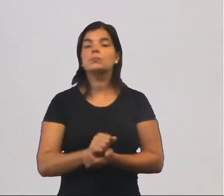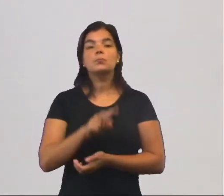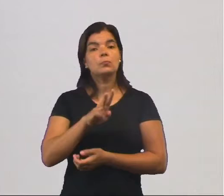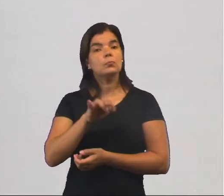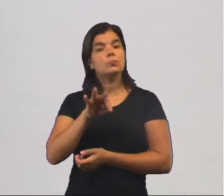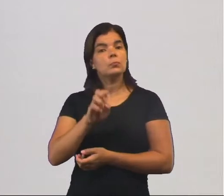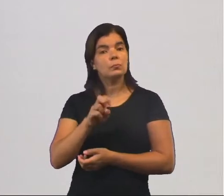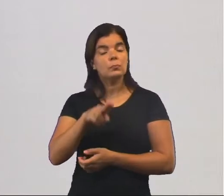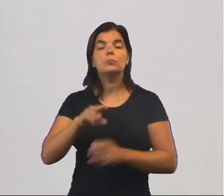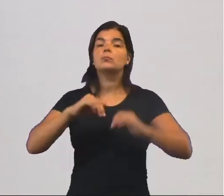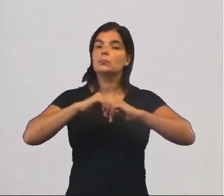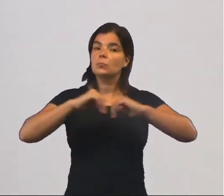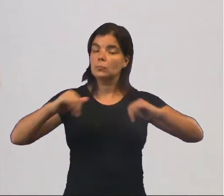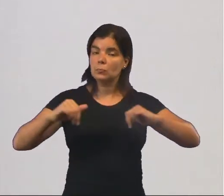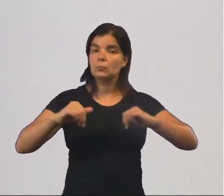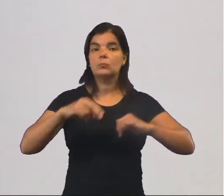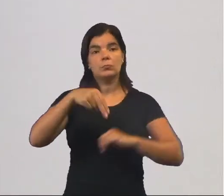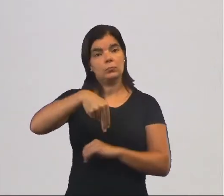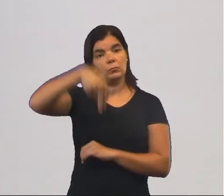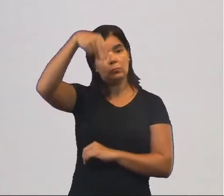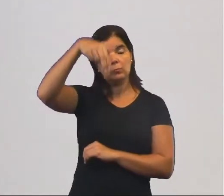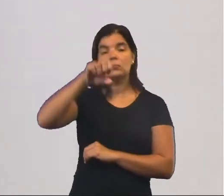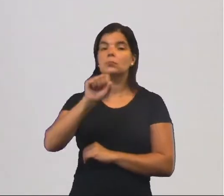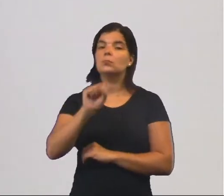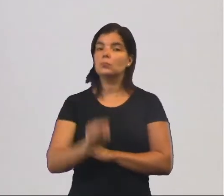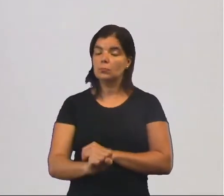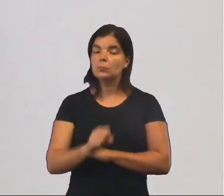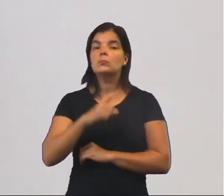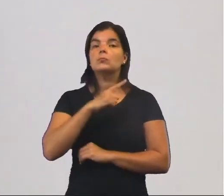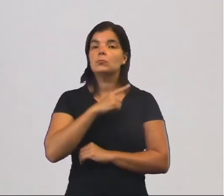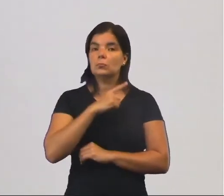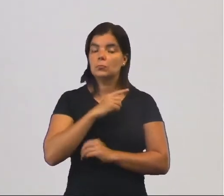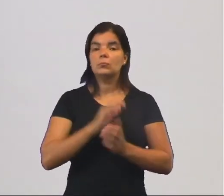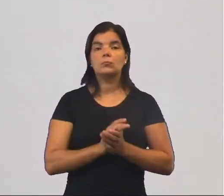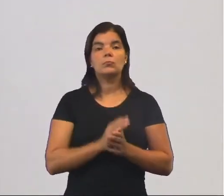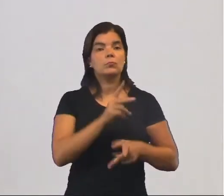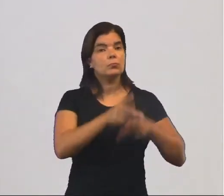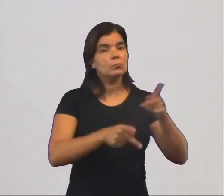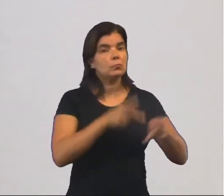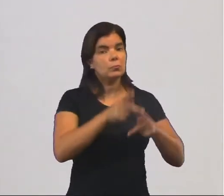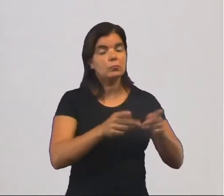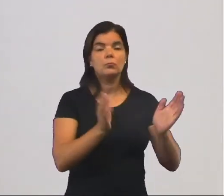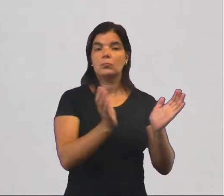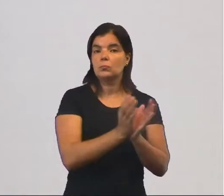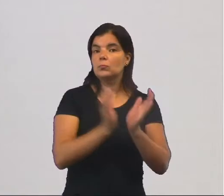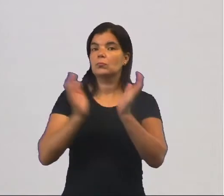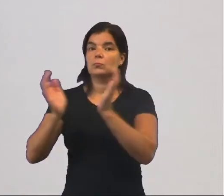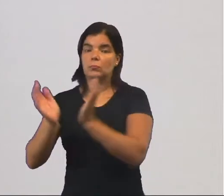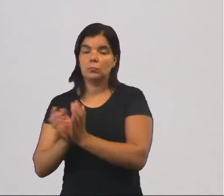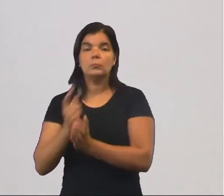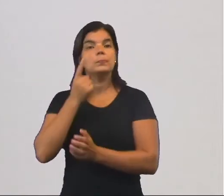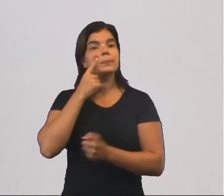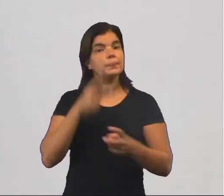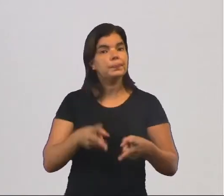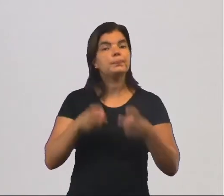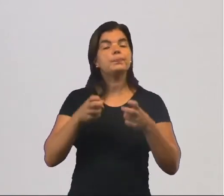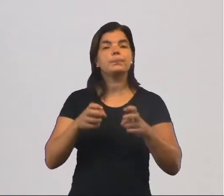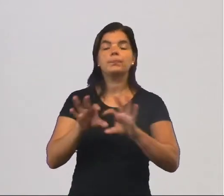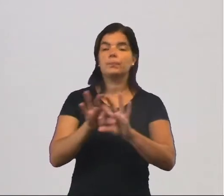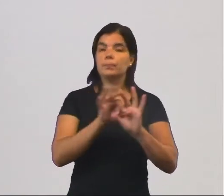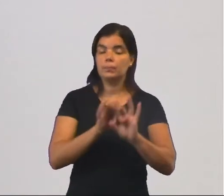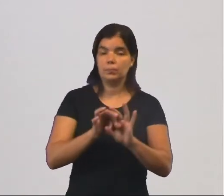Vietnã também tinha a divisão do Vietnã do Norte e Vietnã do Sul, onde haviam sim, os polos socialistas e capitalistas. Então a gente vê a